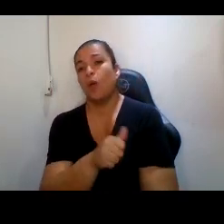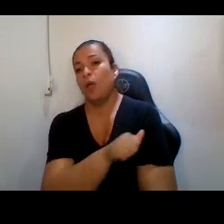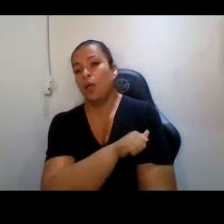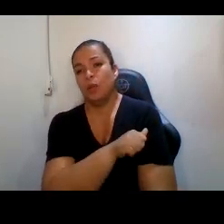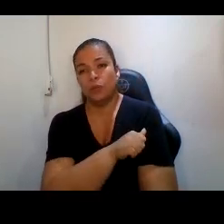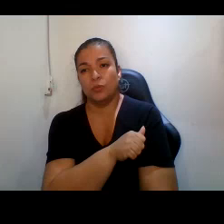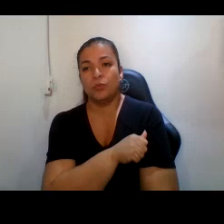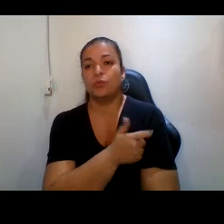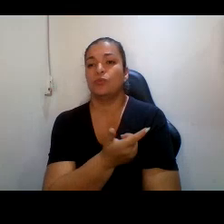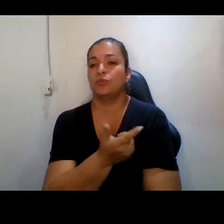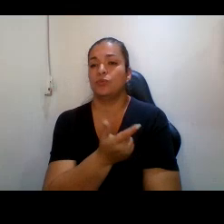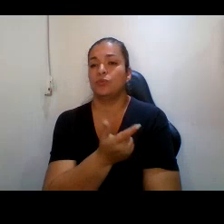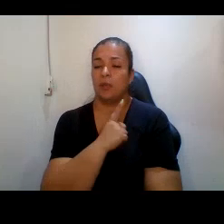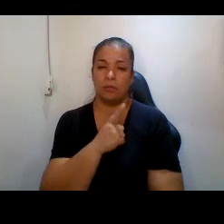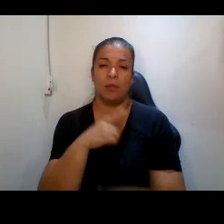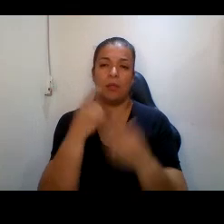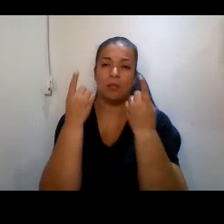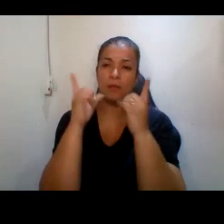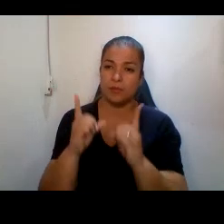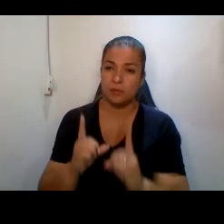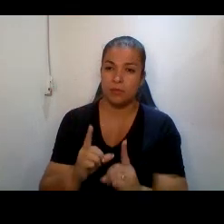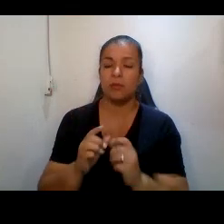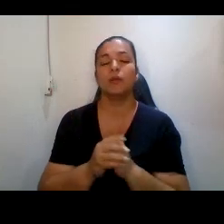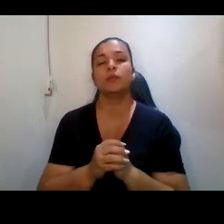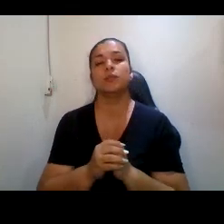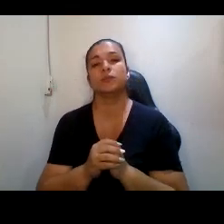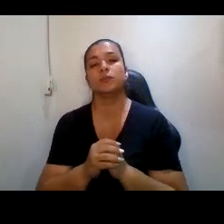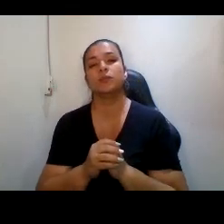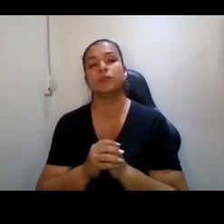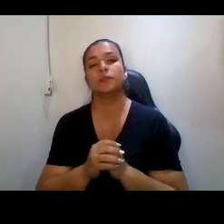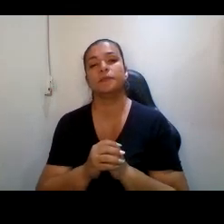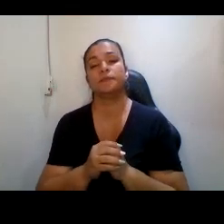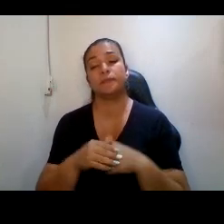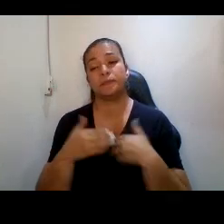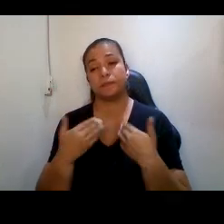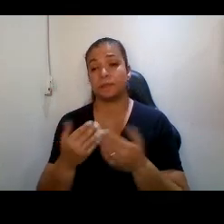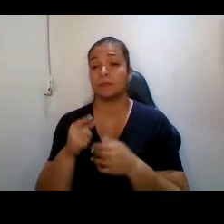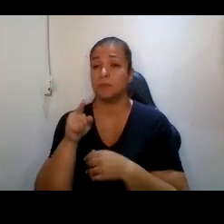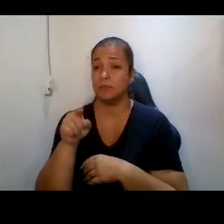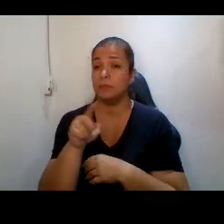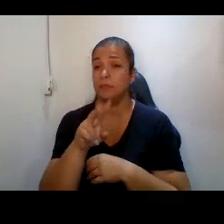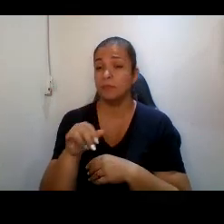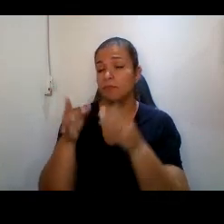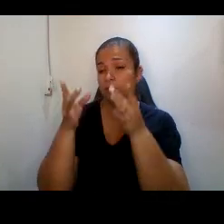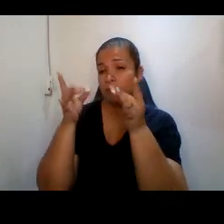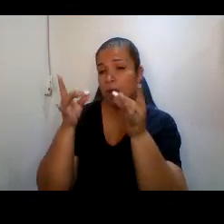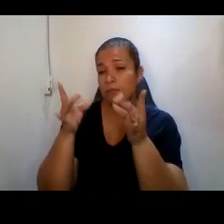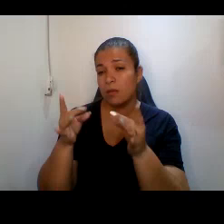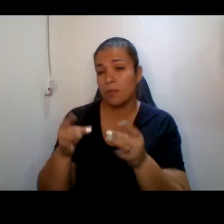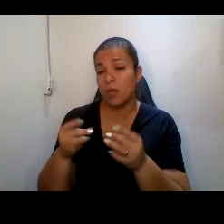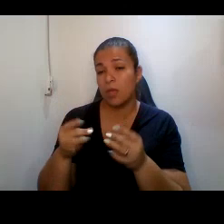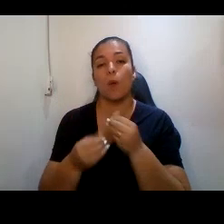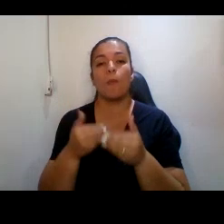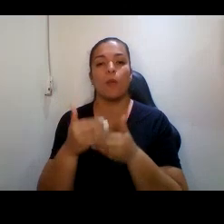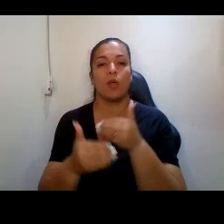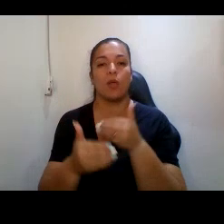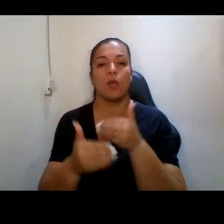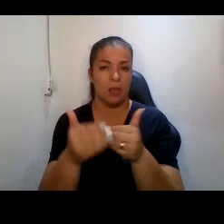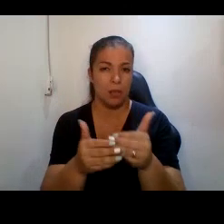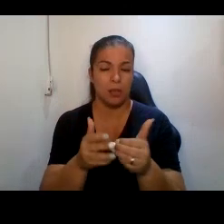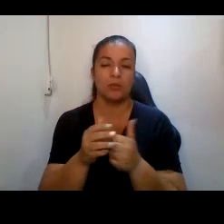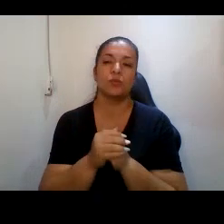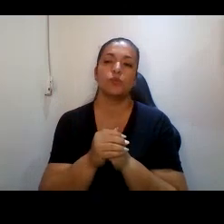alguma deficiência, né? E aí você vai descrever como foi o seu processo, né? E aí